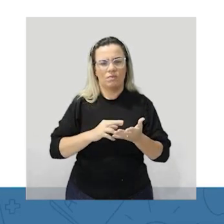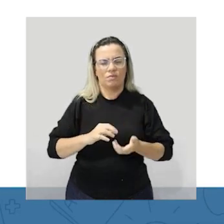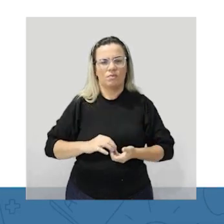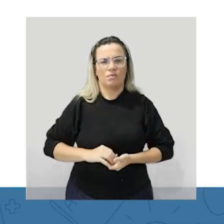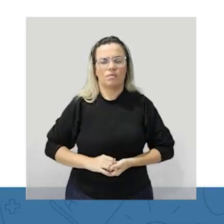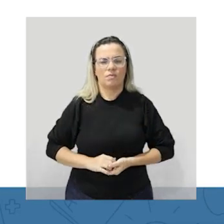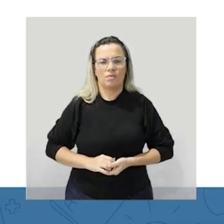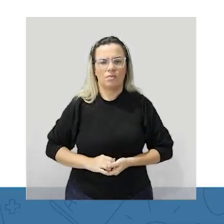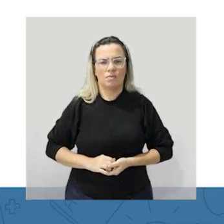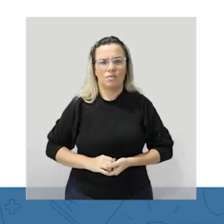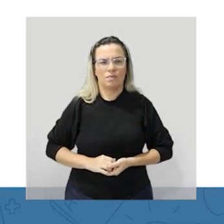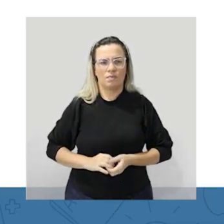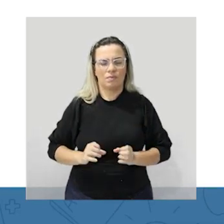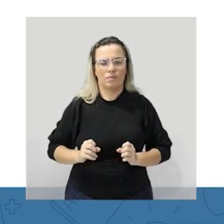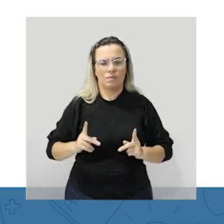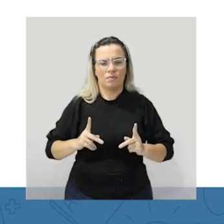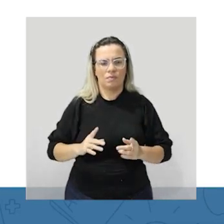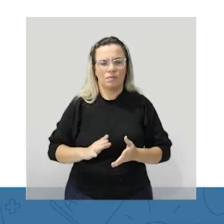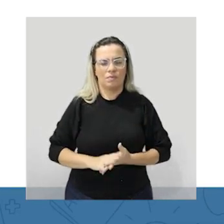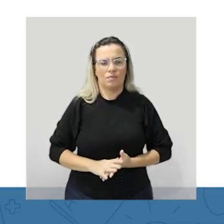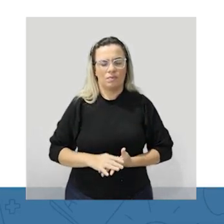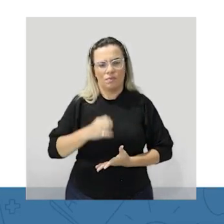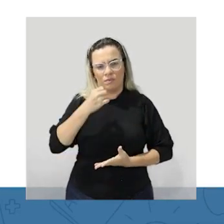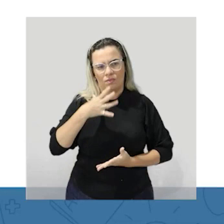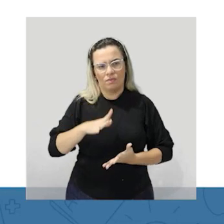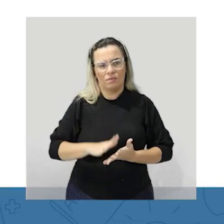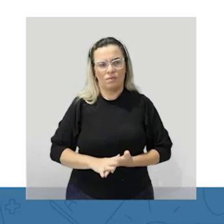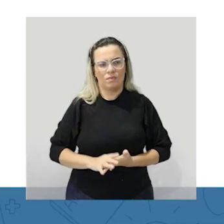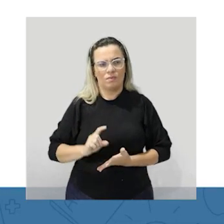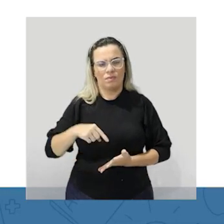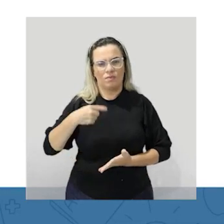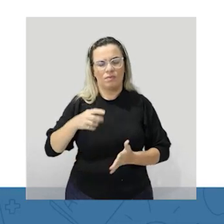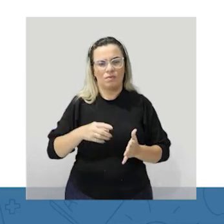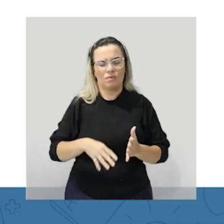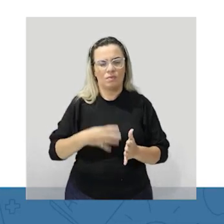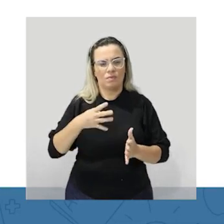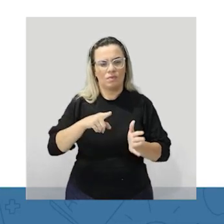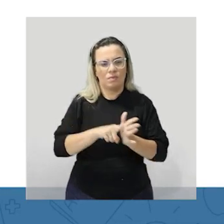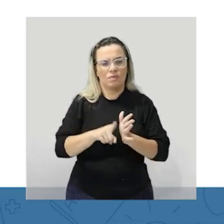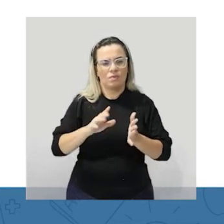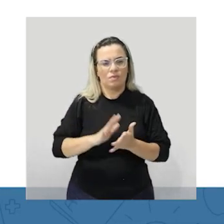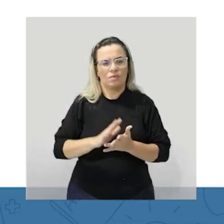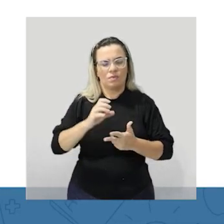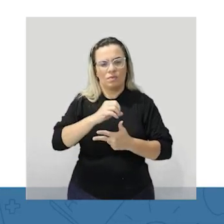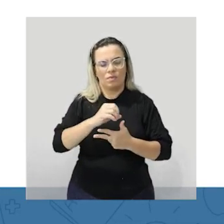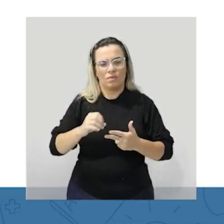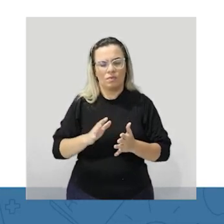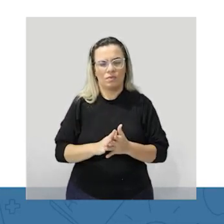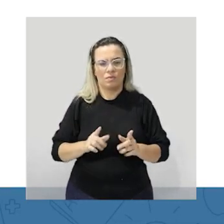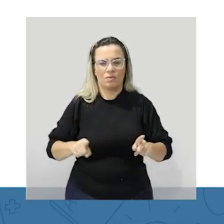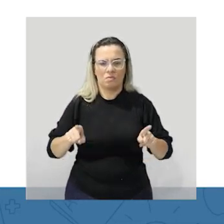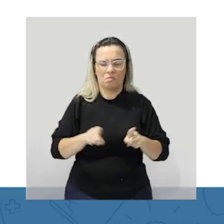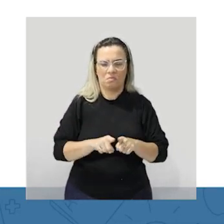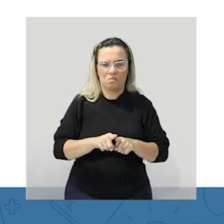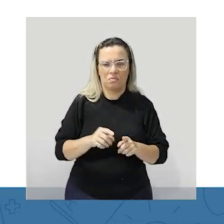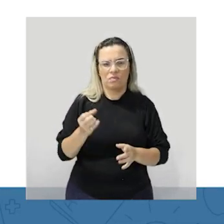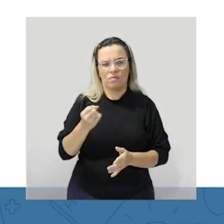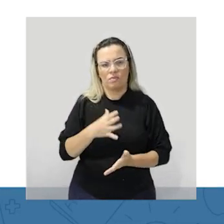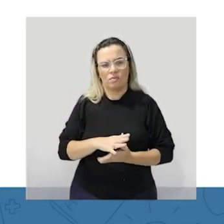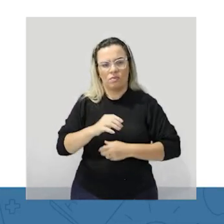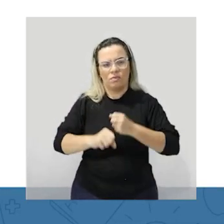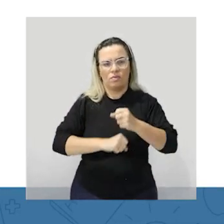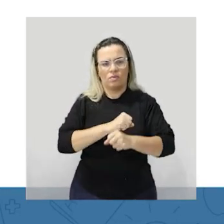D de dado. Ok? Muito bem. Uma outra questão aqui, que caiu no Enem, também bem atual,